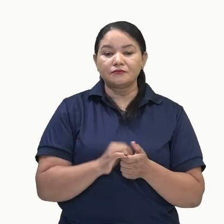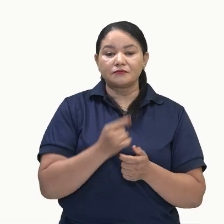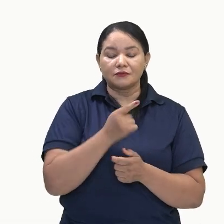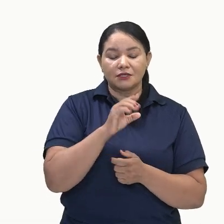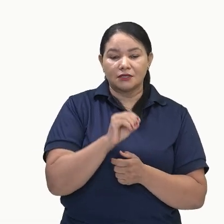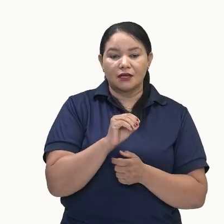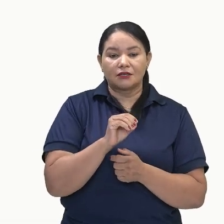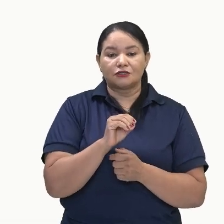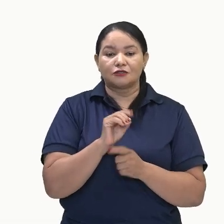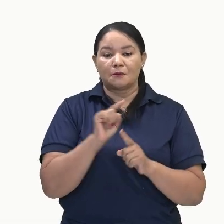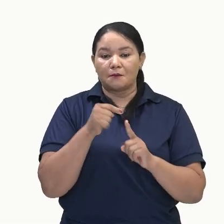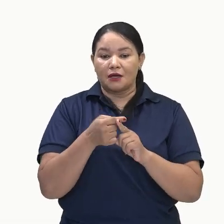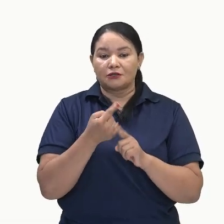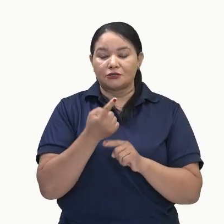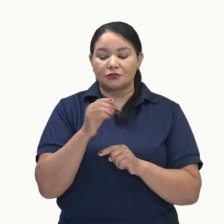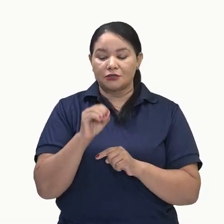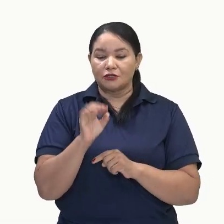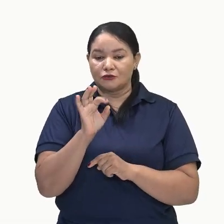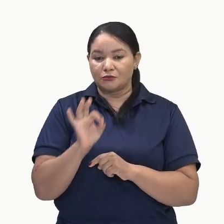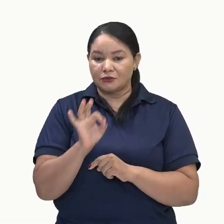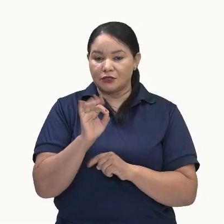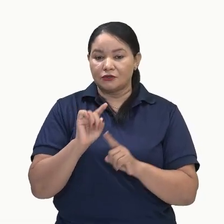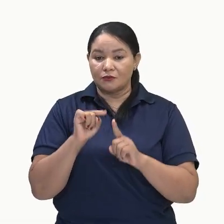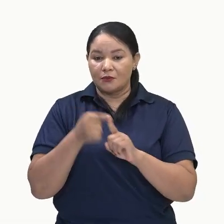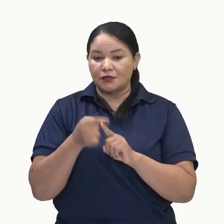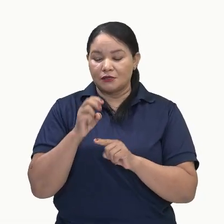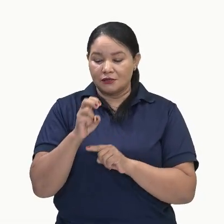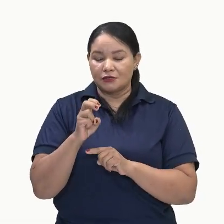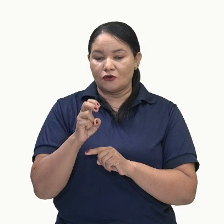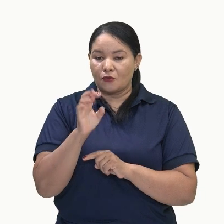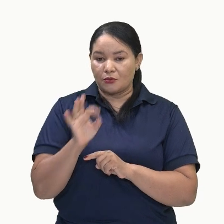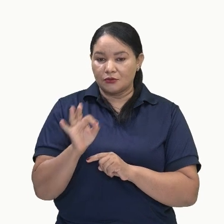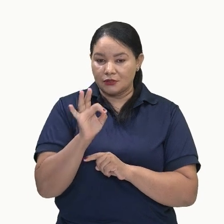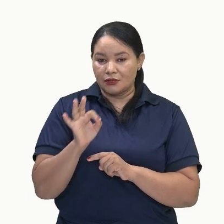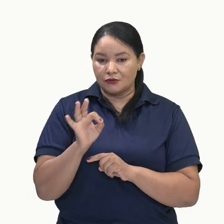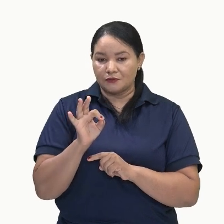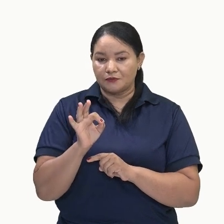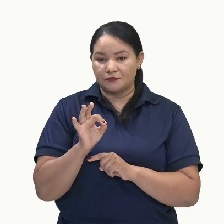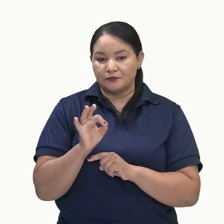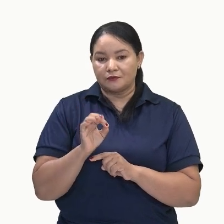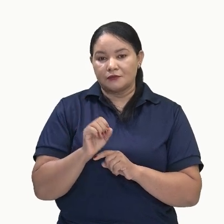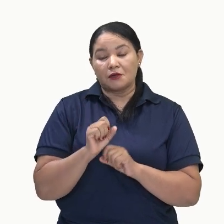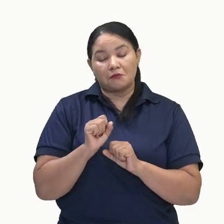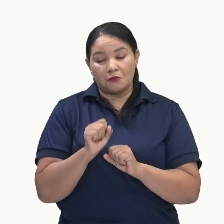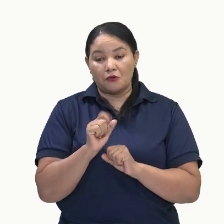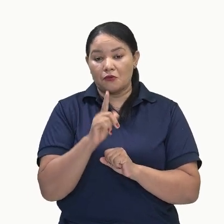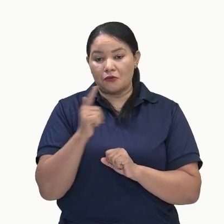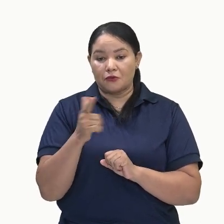mais 10% mais 5%? Ó,